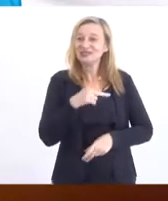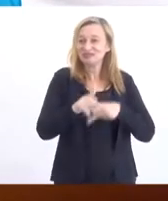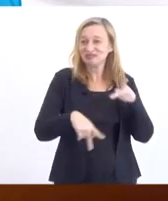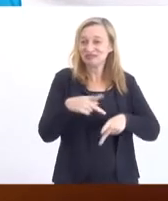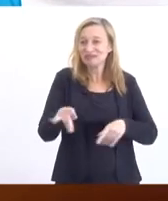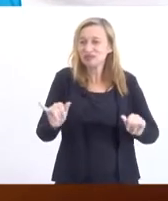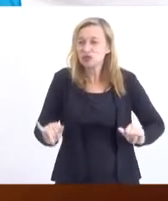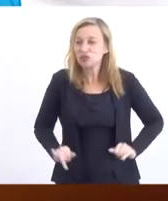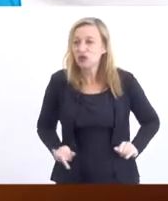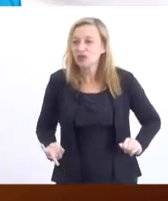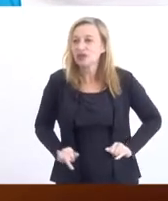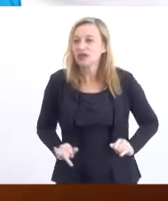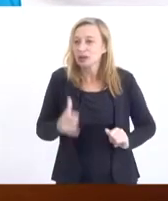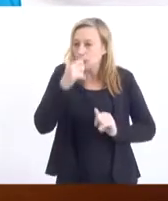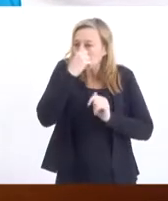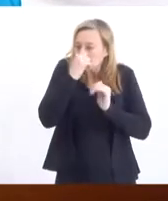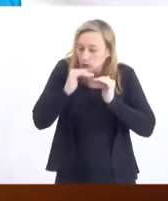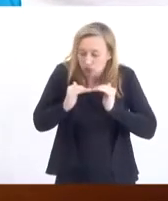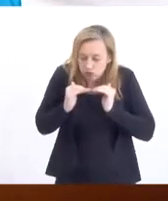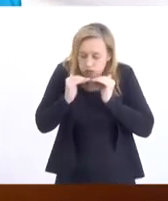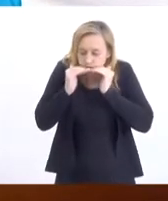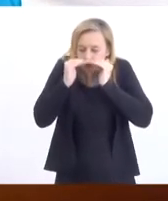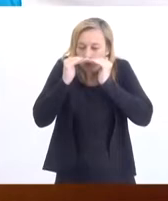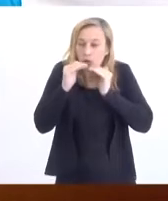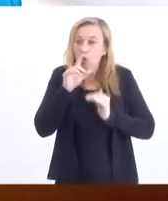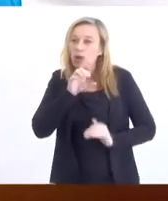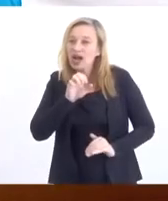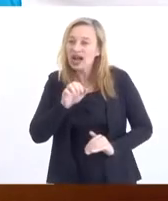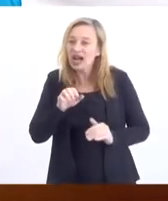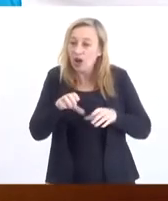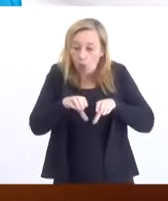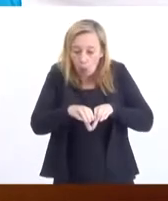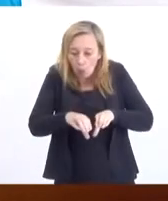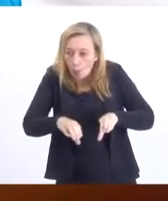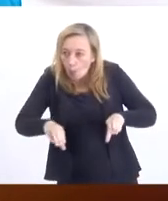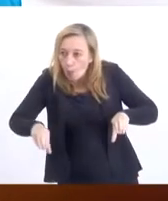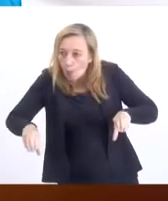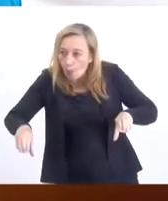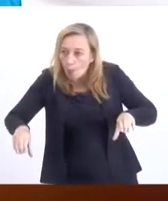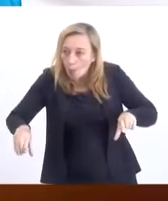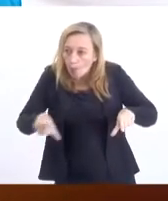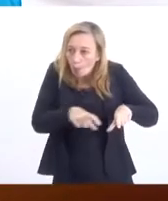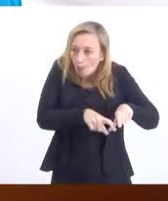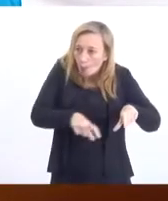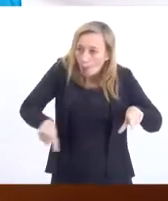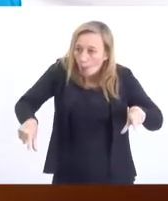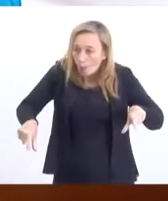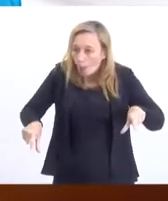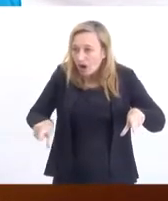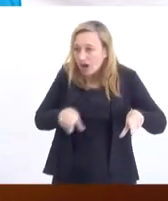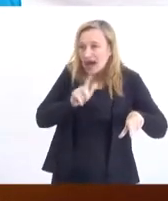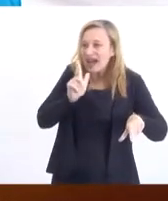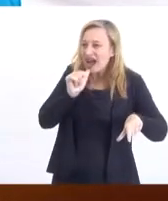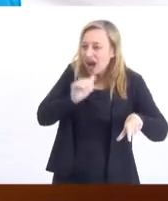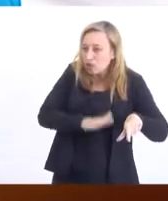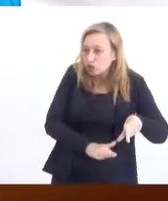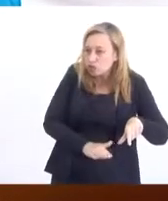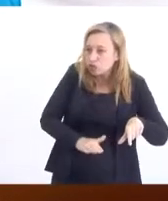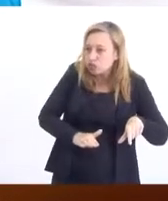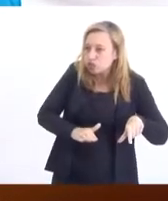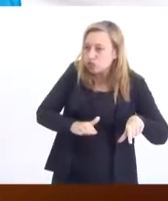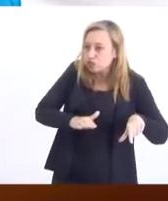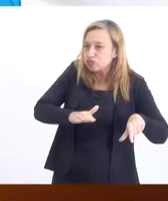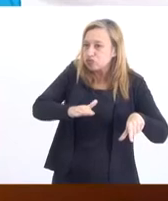sofre com enchente. É o canal extravasor. Não podemos ficar olhando para o retrovisor. Tem que seguir